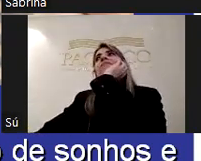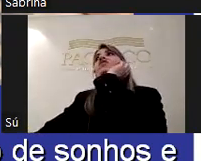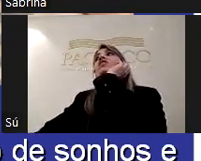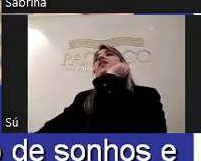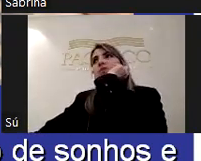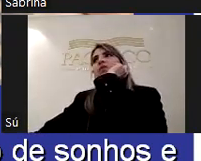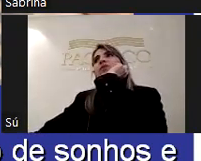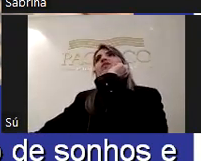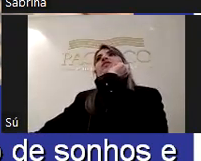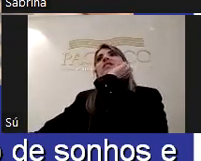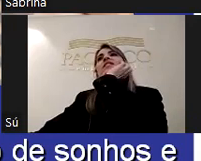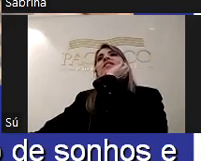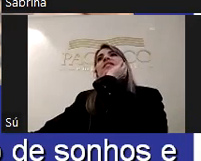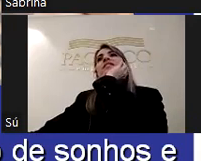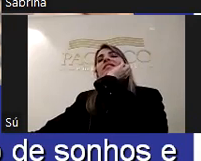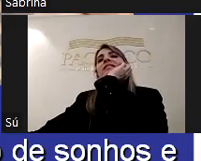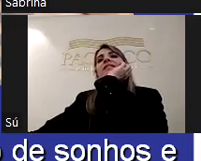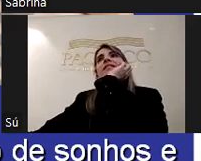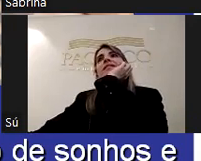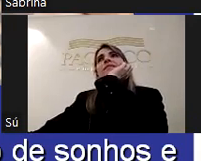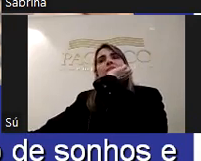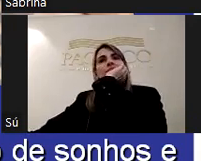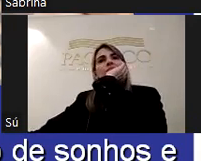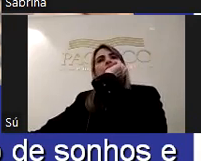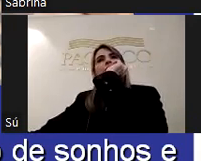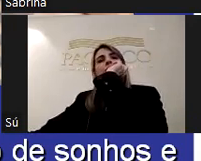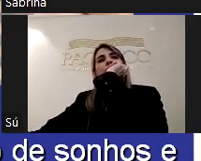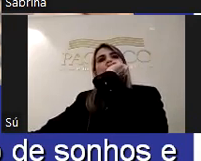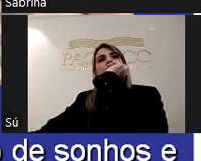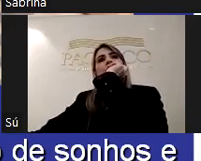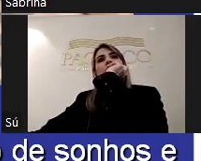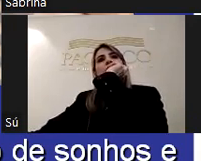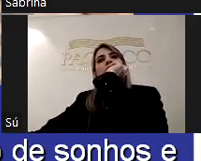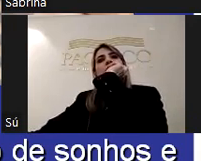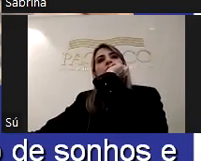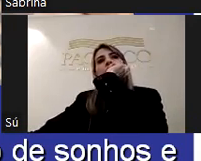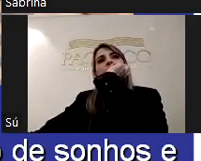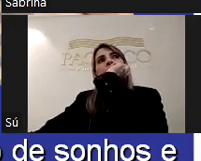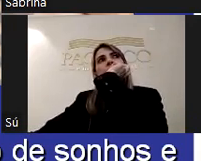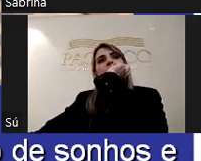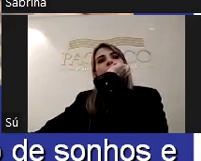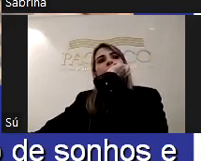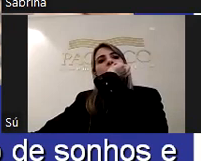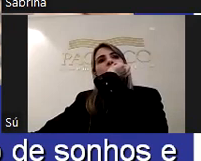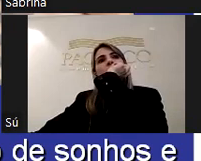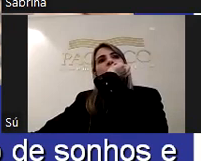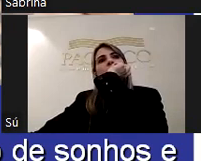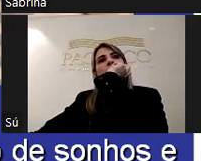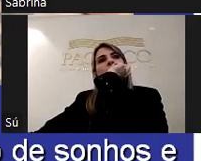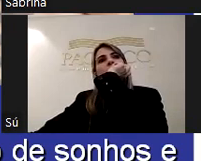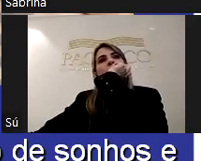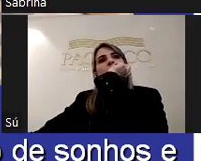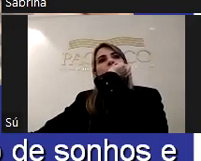Ele tem a sua libido fixada em um determinado tipo de mulher, que não é aquela com quem ele está naquele momento fazendo a sua